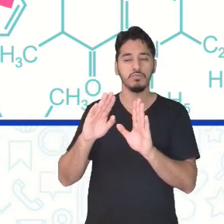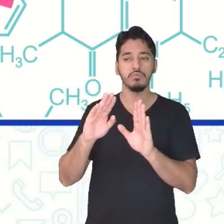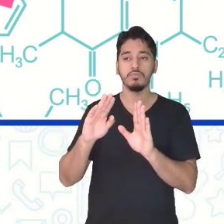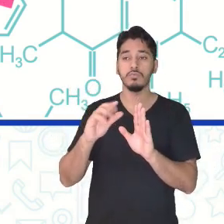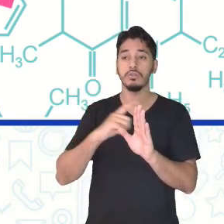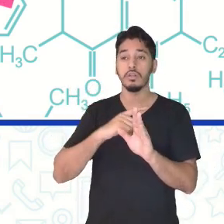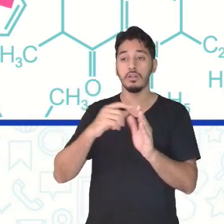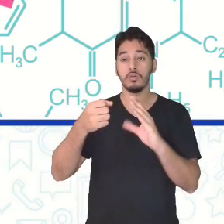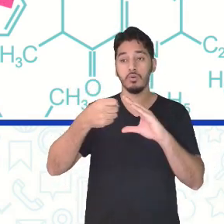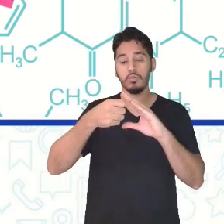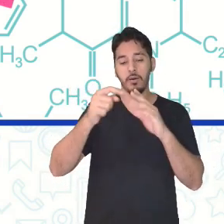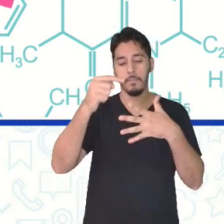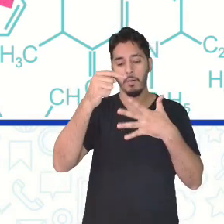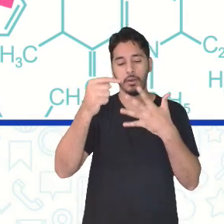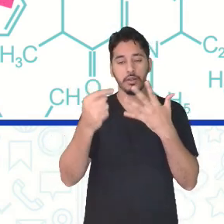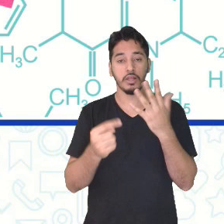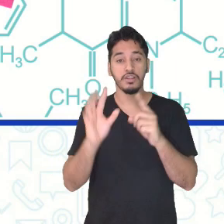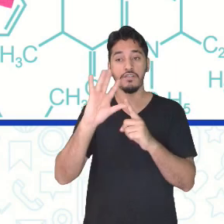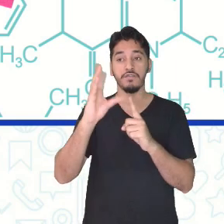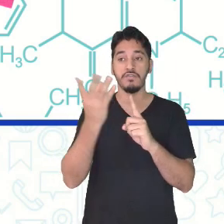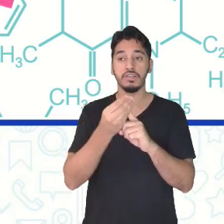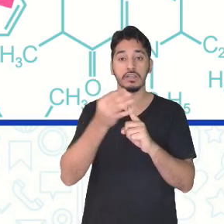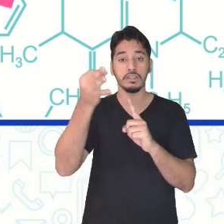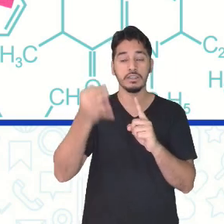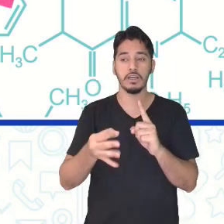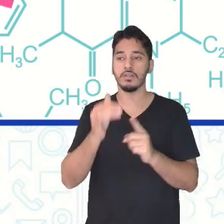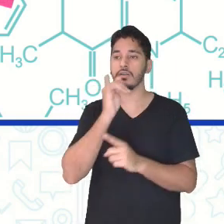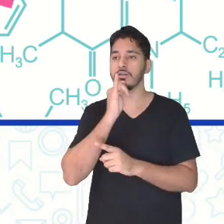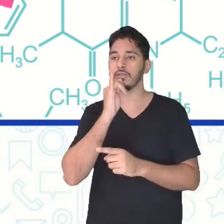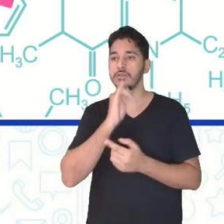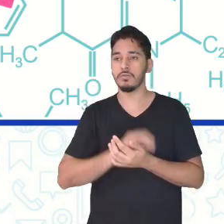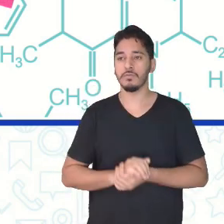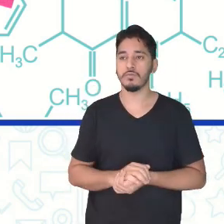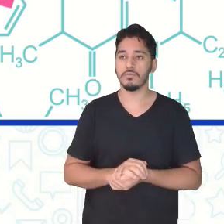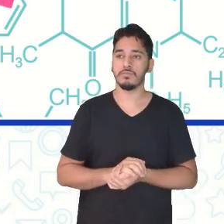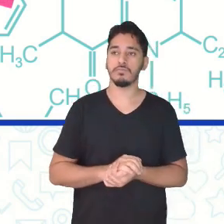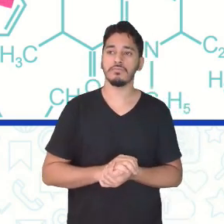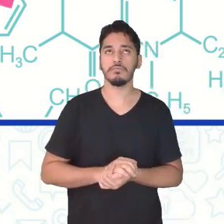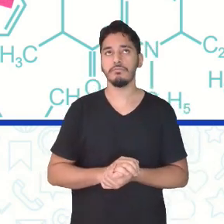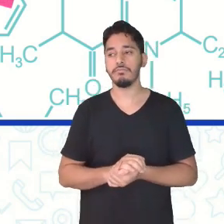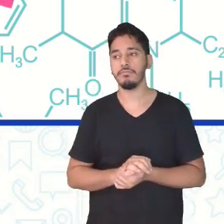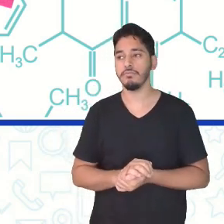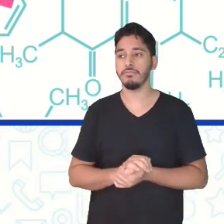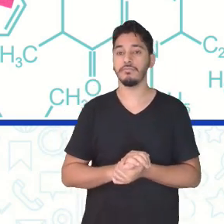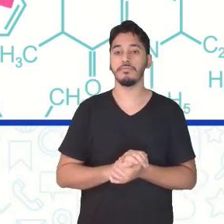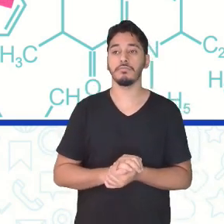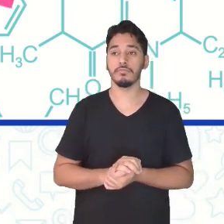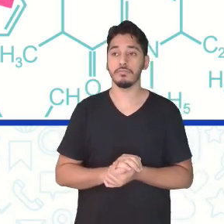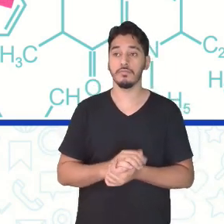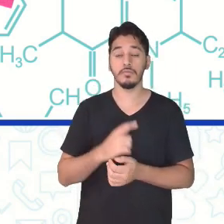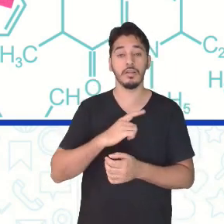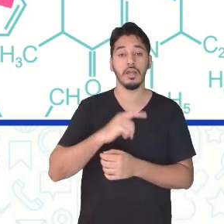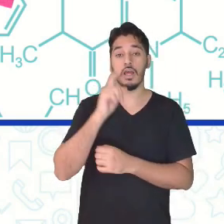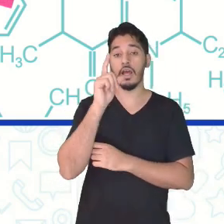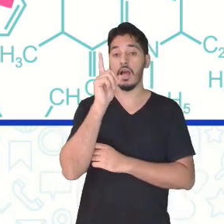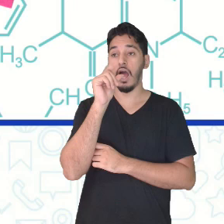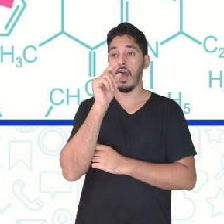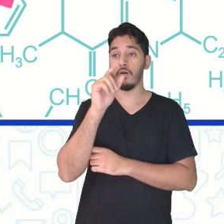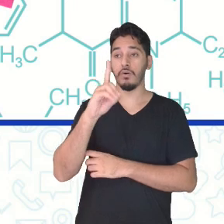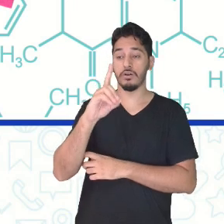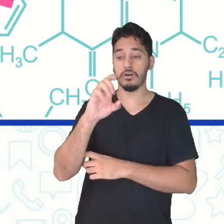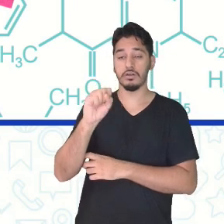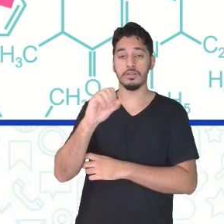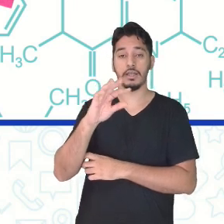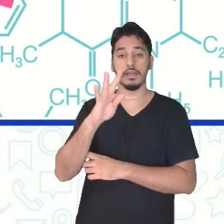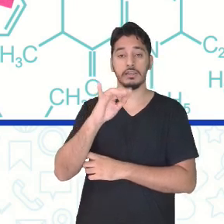apresentando propriedades físicas definidas. Exemplo, né? Vamos falar agora de exemplo de substância. Água destilada.